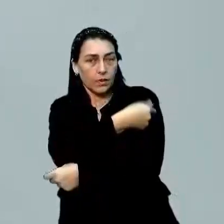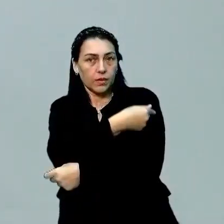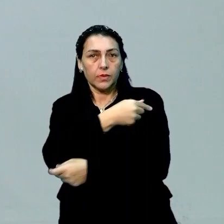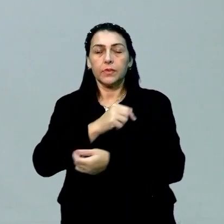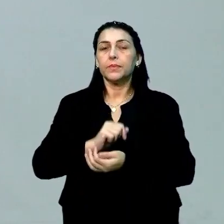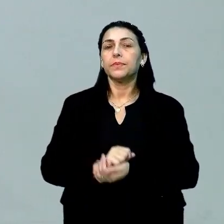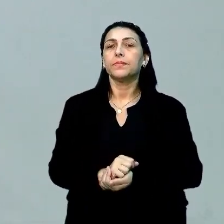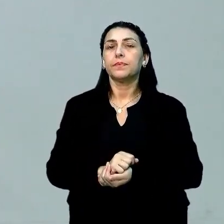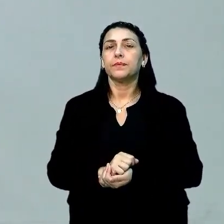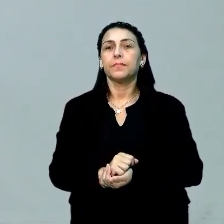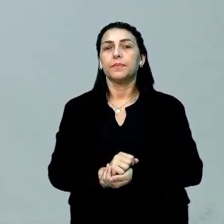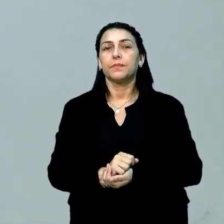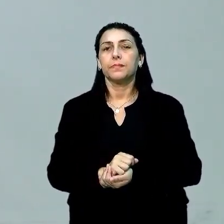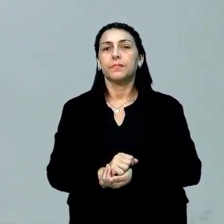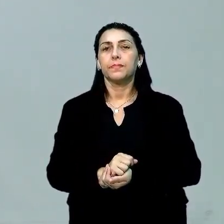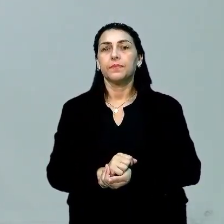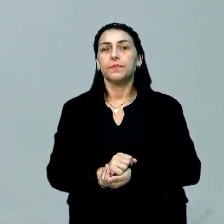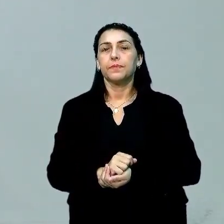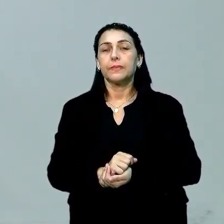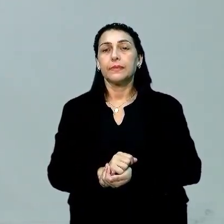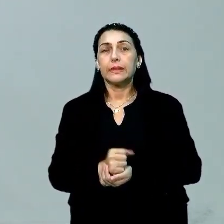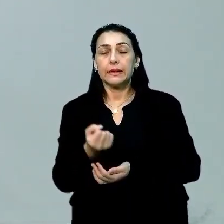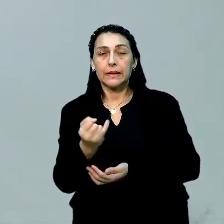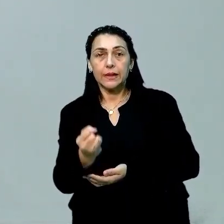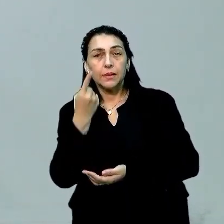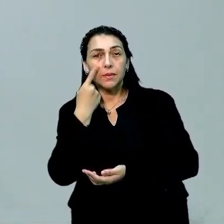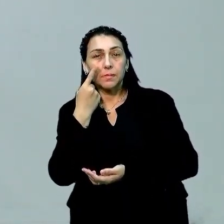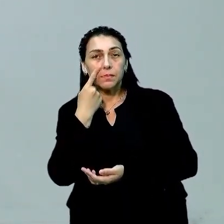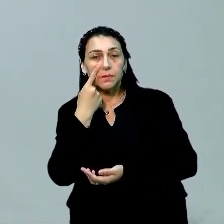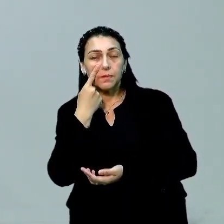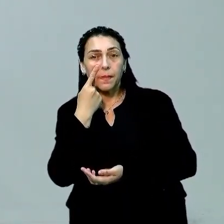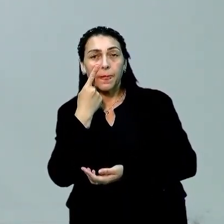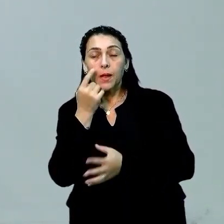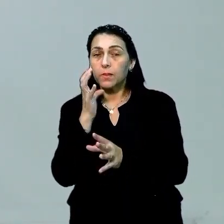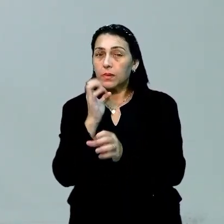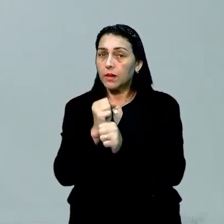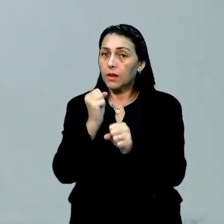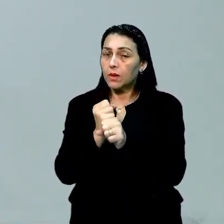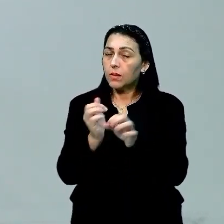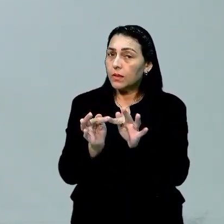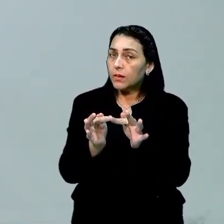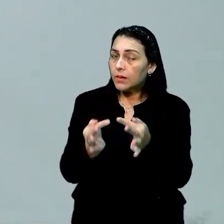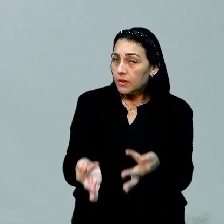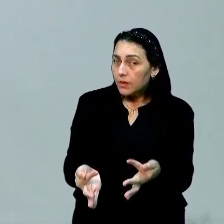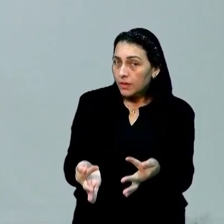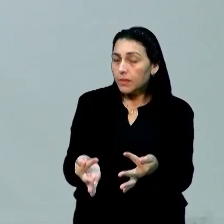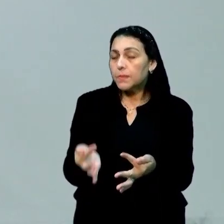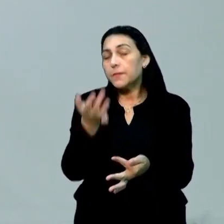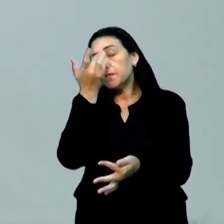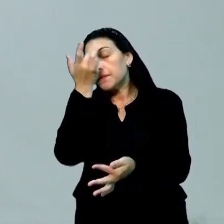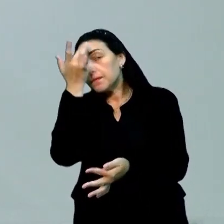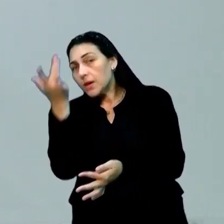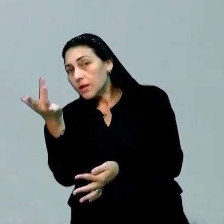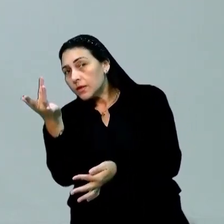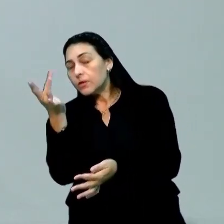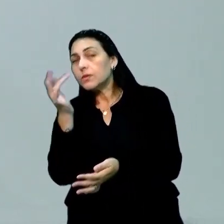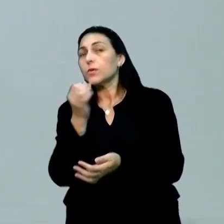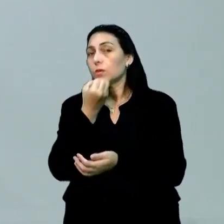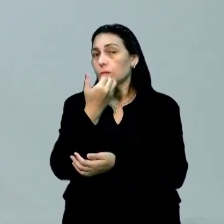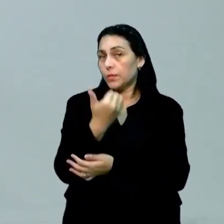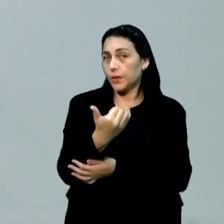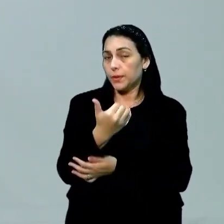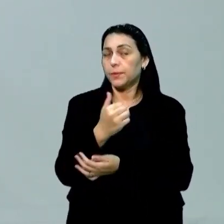Então, pessoal, se a gente olhar bem, os cálculos são simples e fácil. Tudo